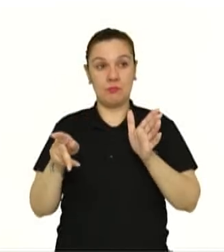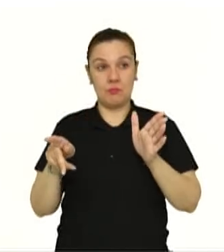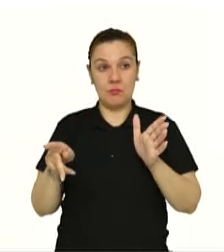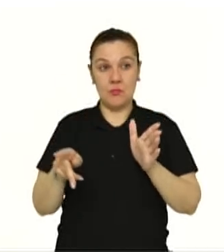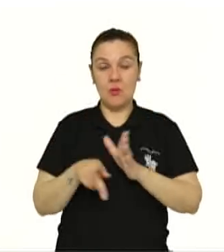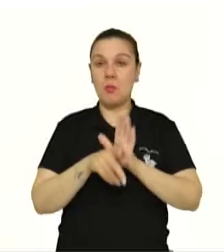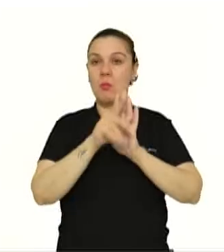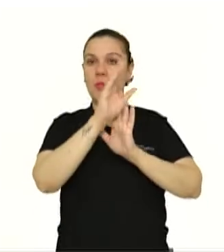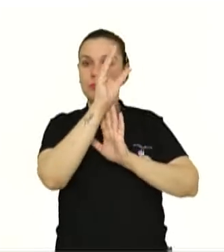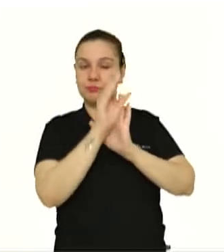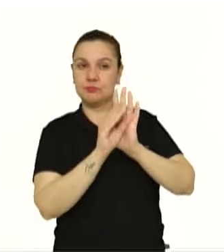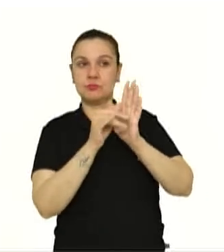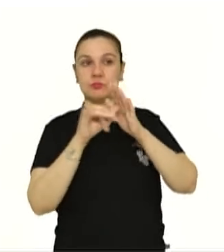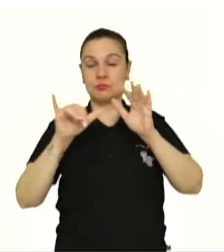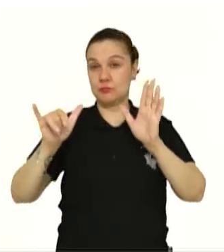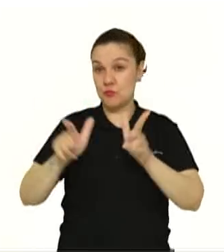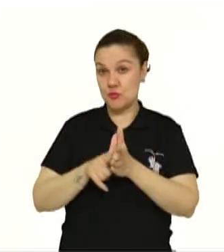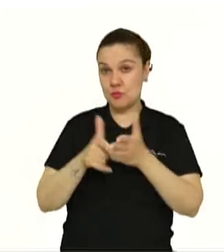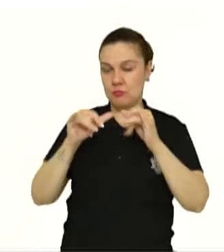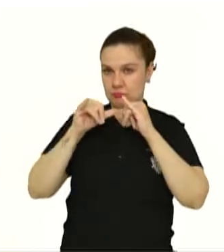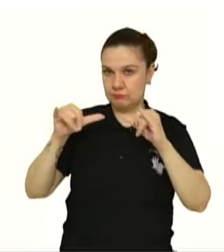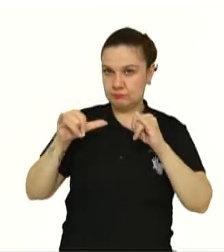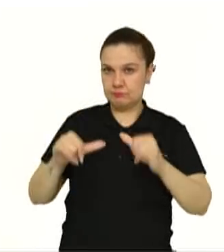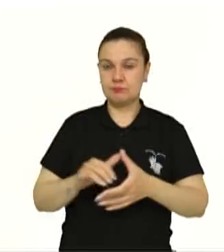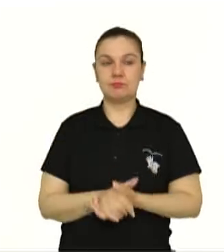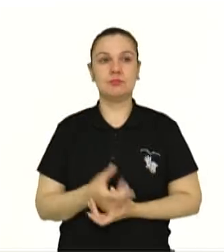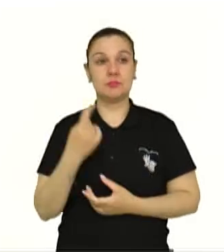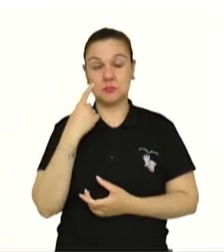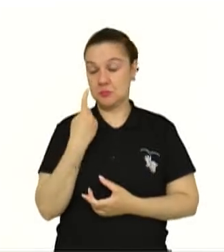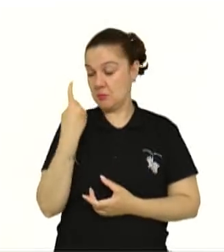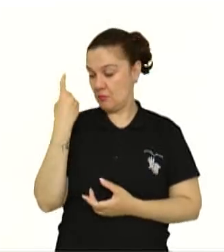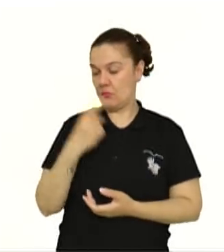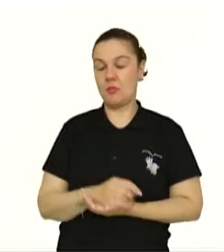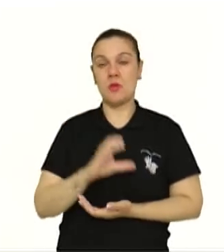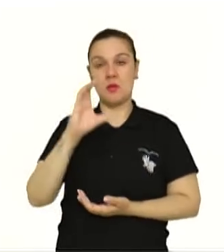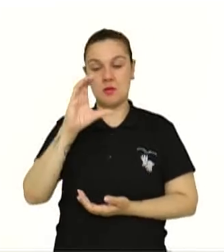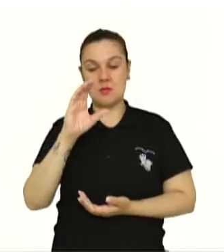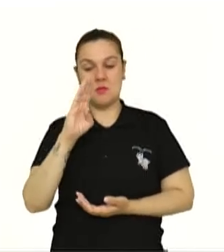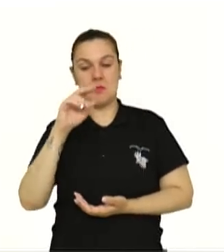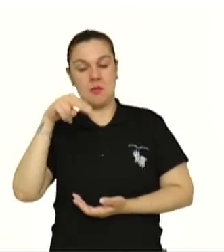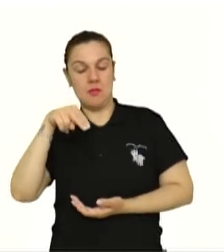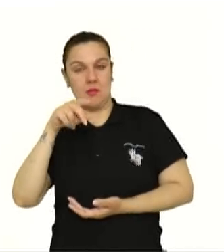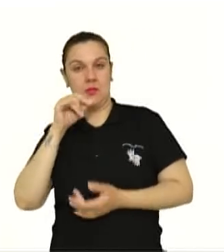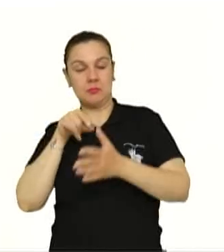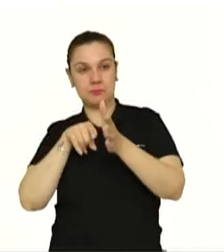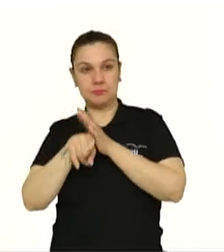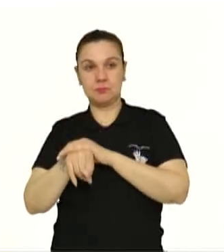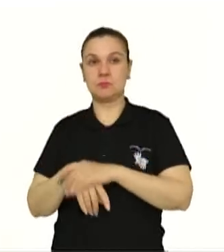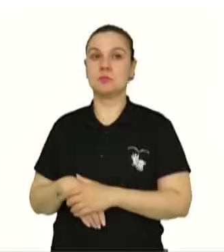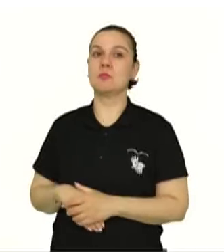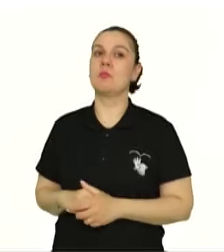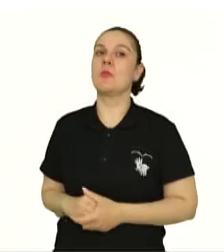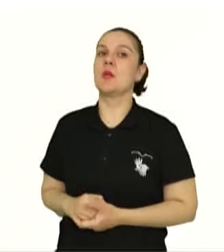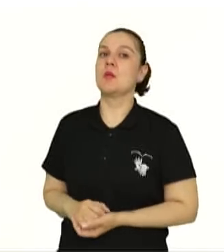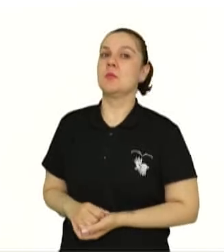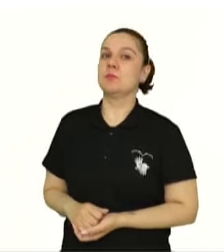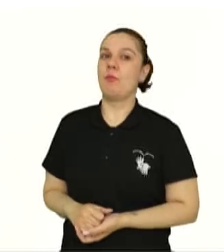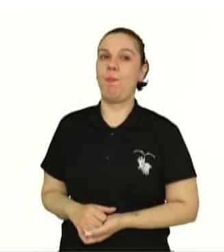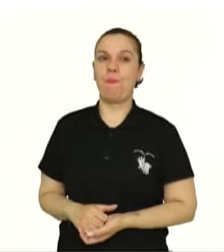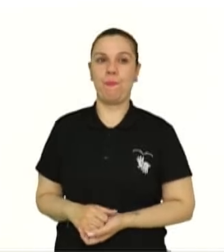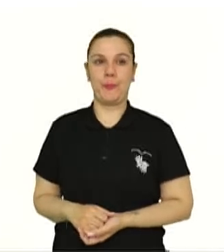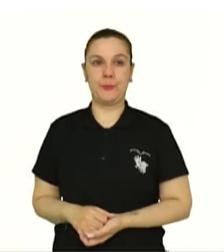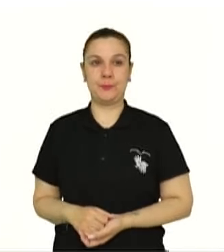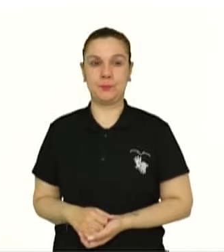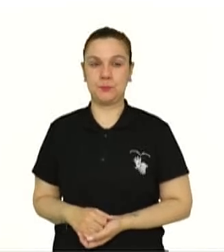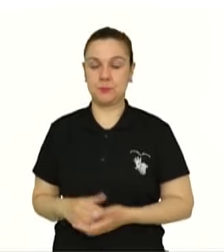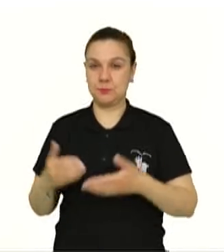para conteúdos jornalísticos, tá bom? Então vejamos aqui. Então a CBN, ela realiza então essa pergunta, essa entrevista